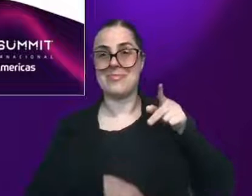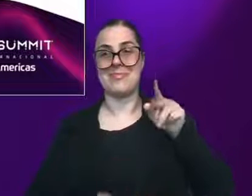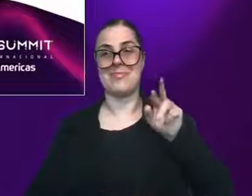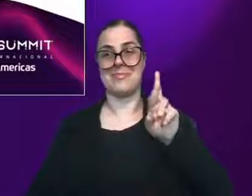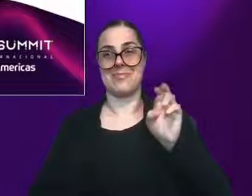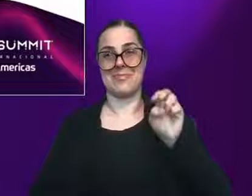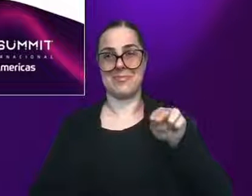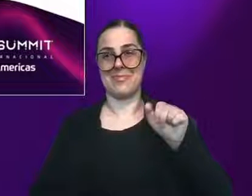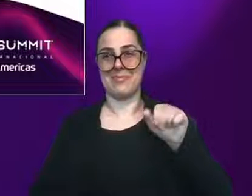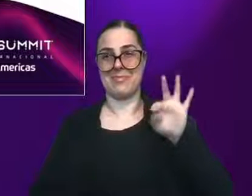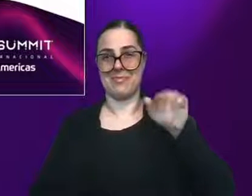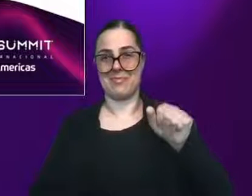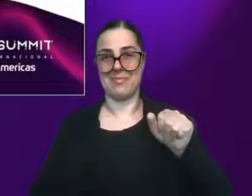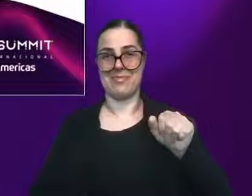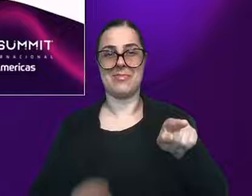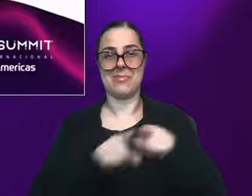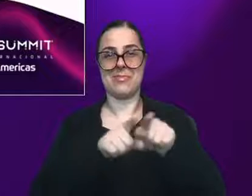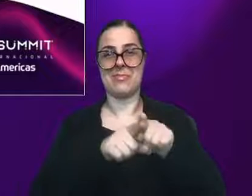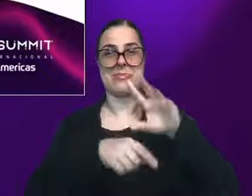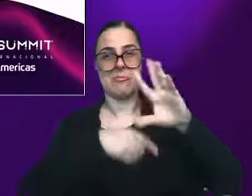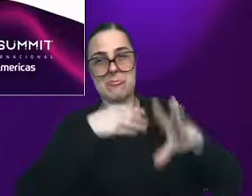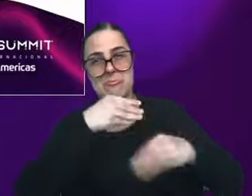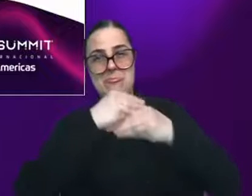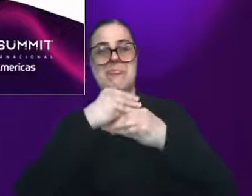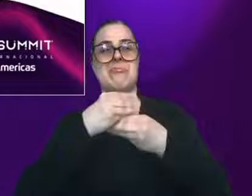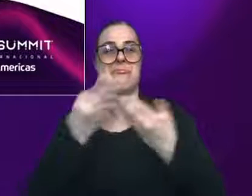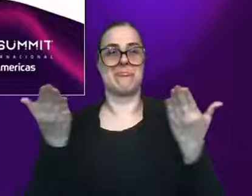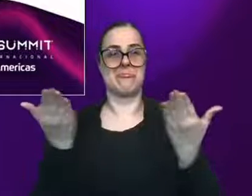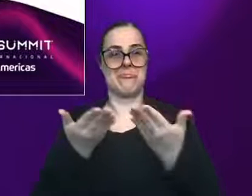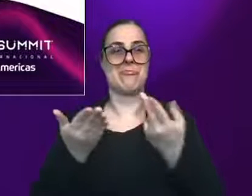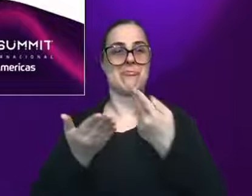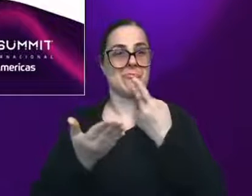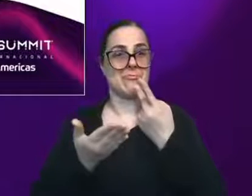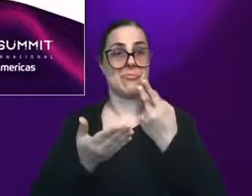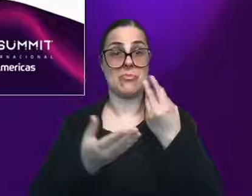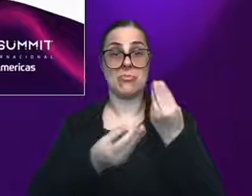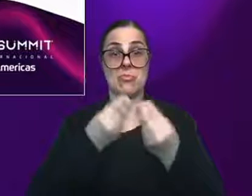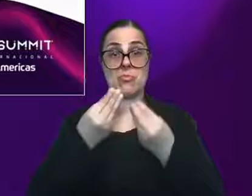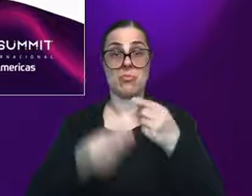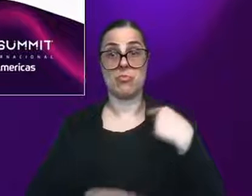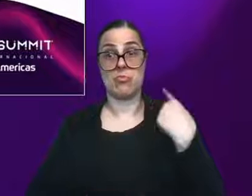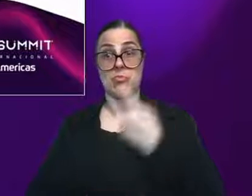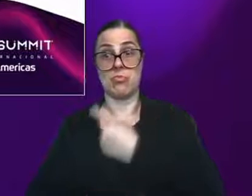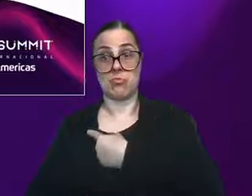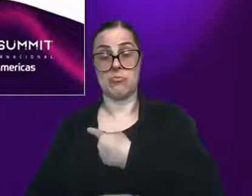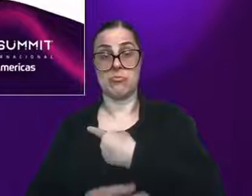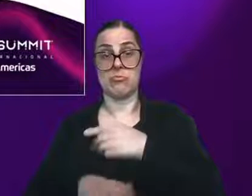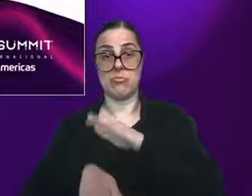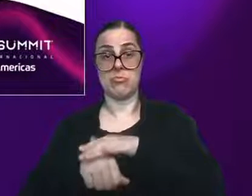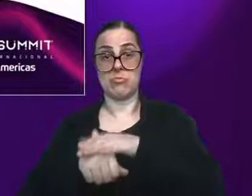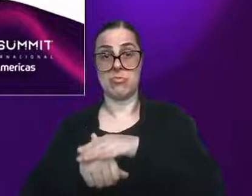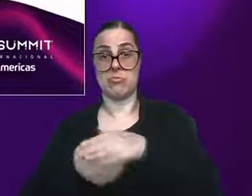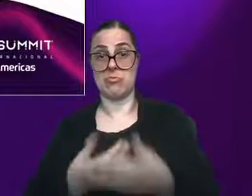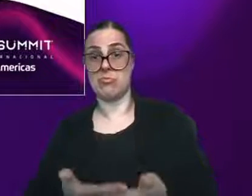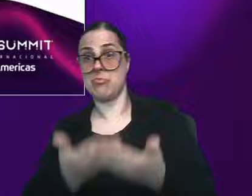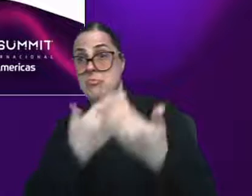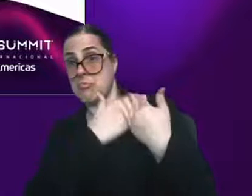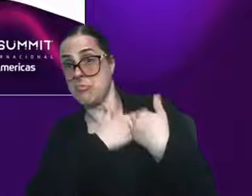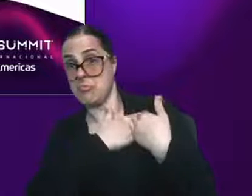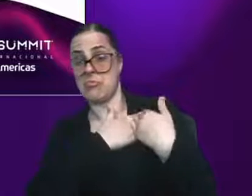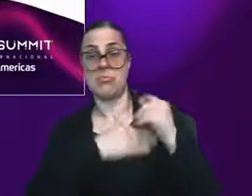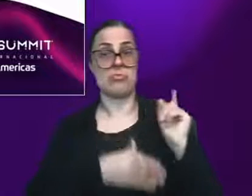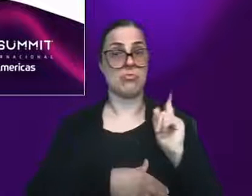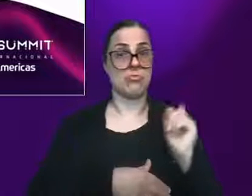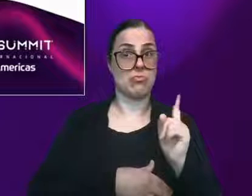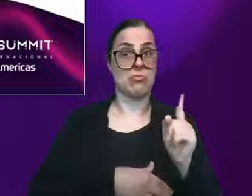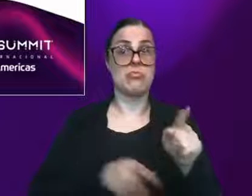de Frank-Starling, sobre fluido de responsividade, não responsividade. Existem as metodologias minimamente invasivas, como